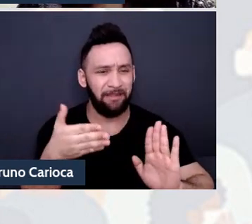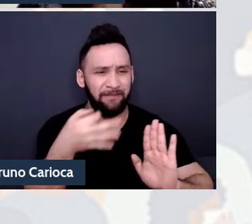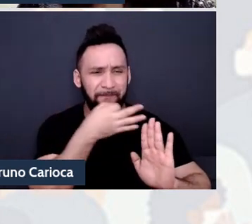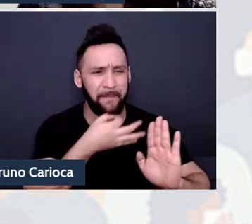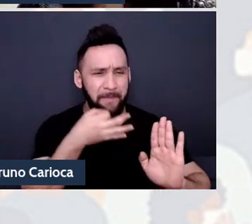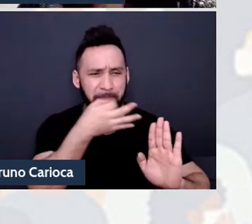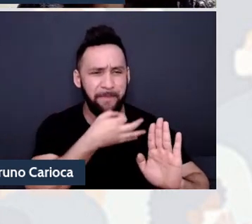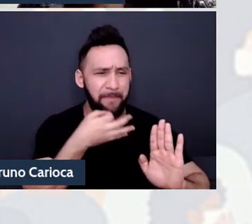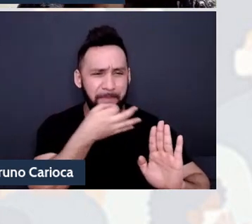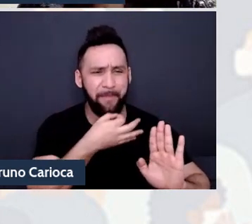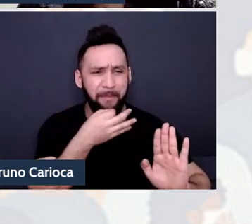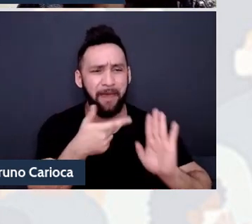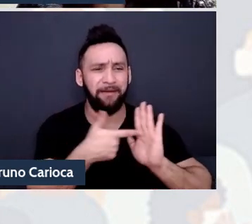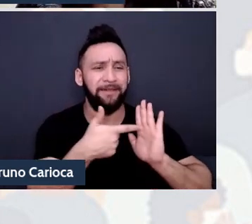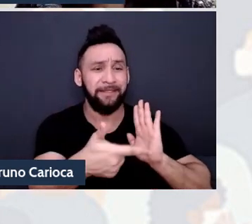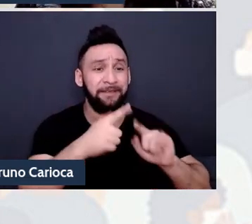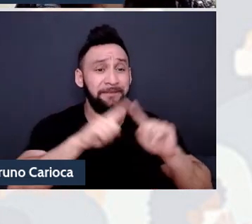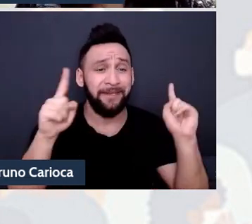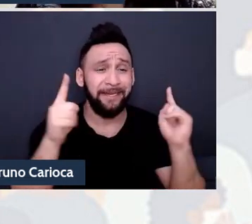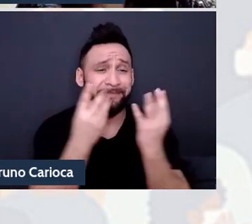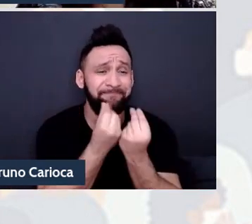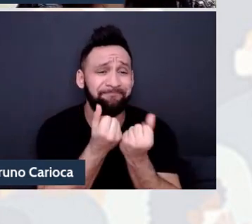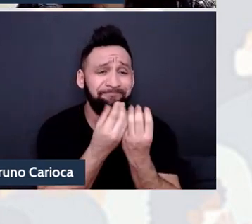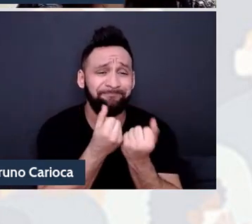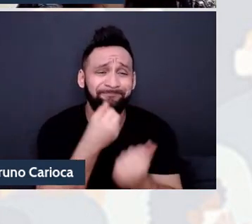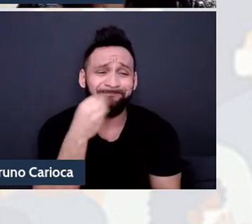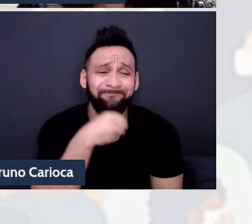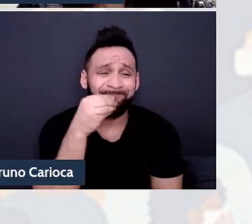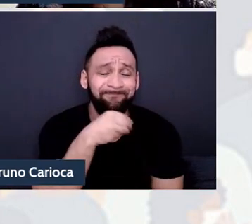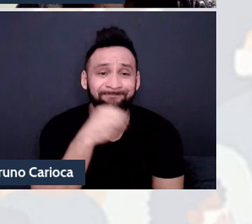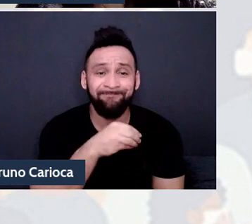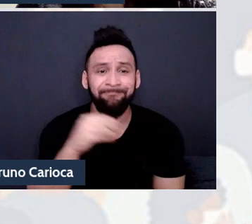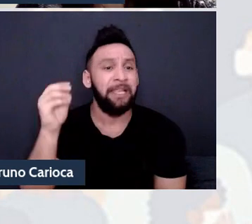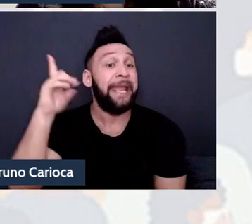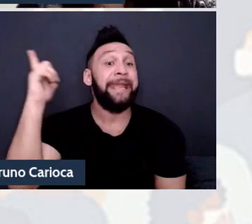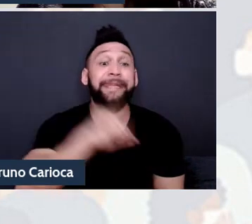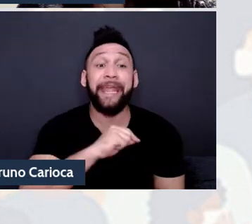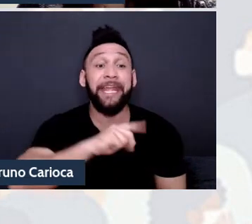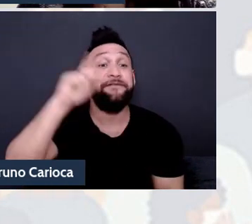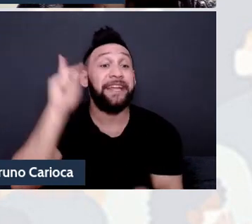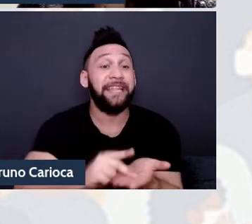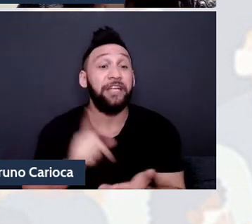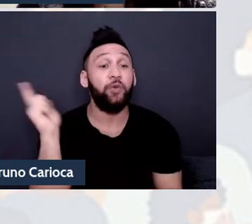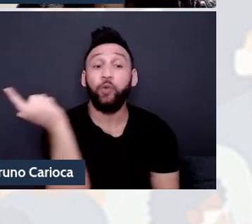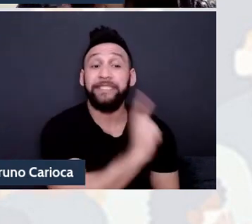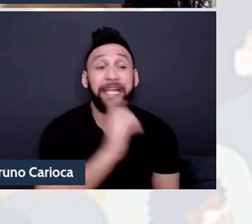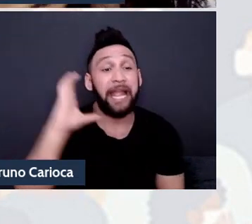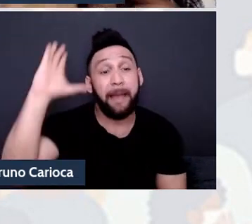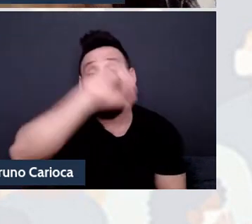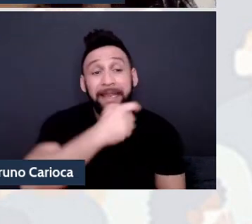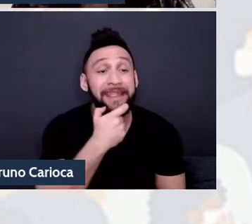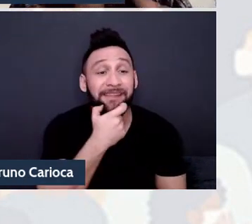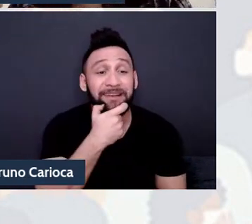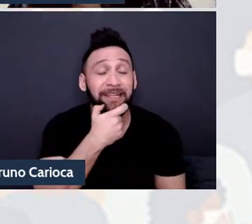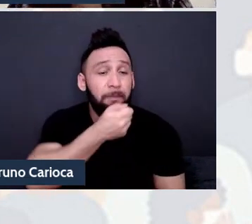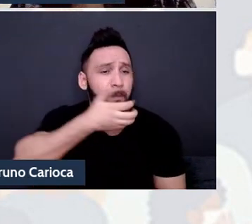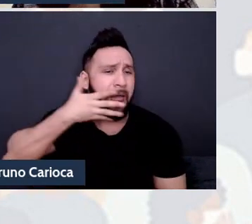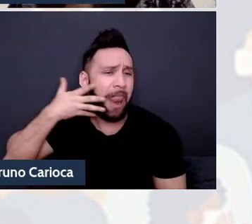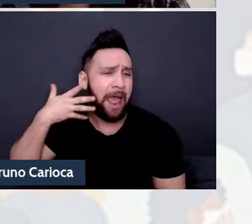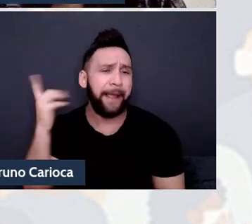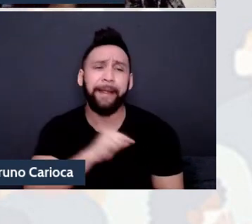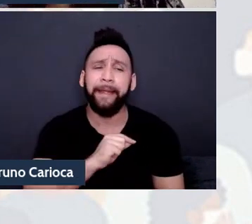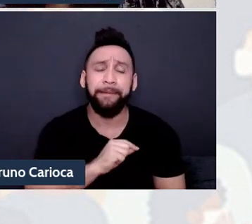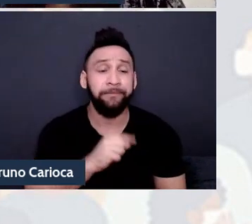globalização, é uma visão muito pouco problematizada, né, dessa expansão. E daí eu termino,